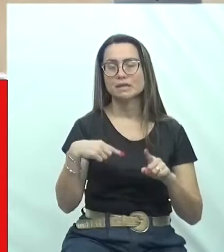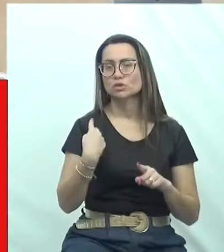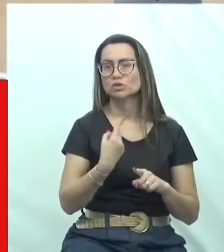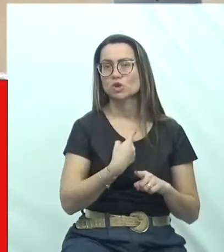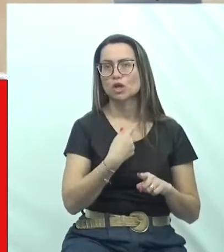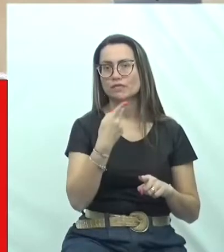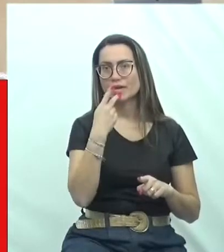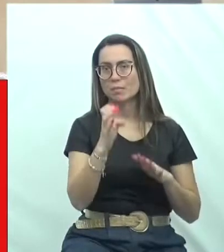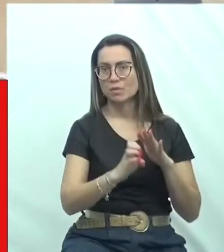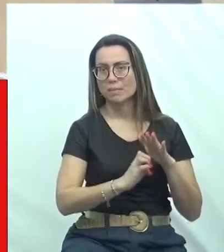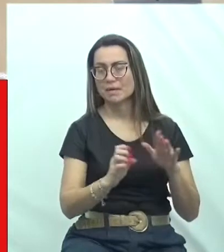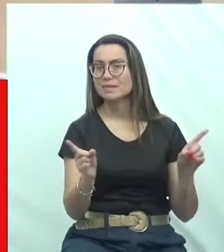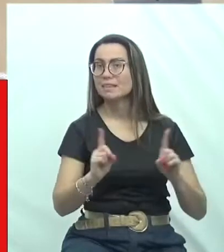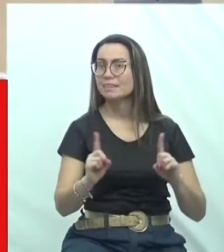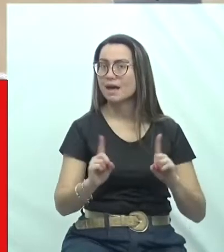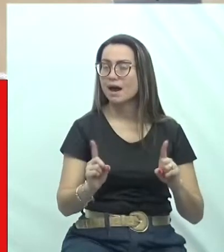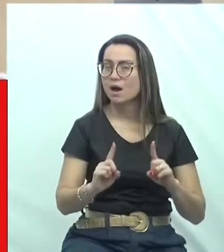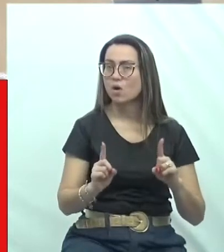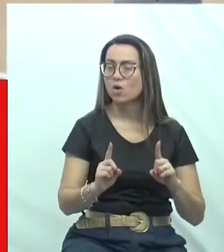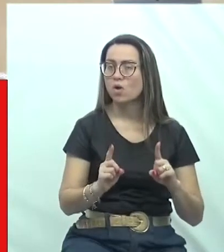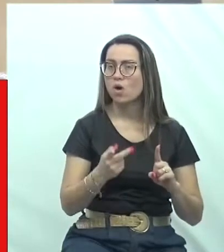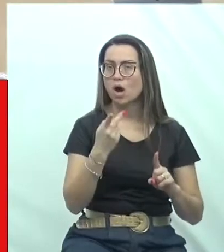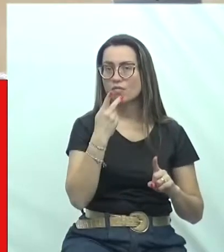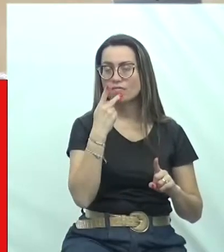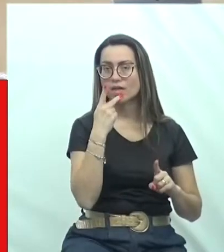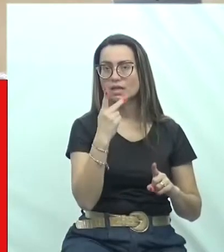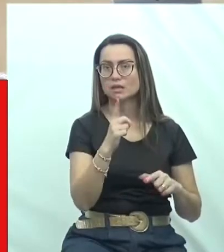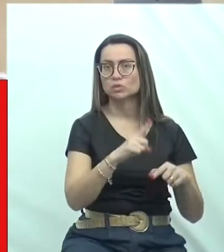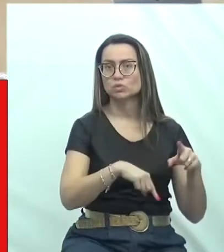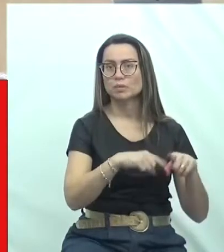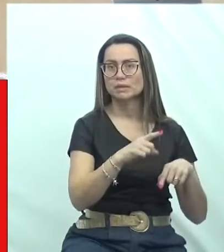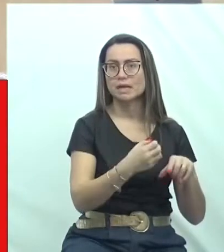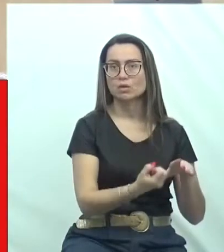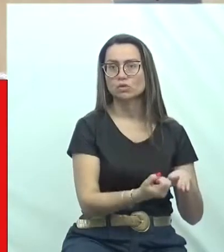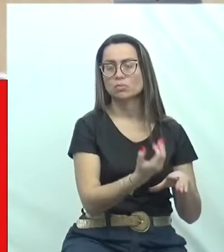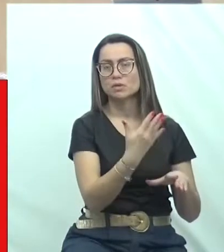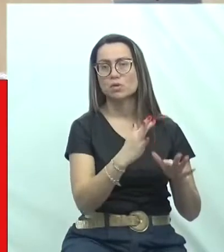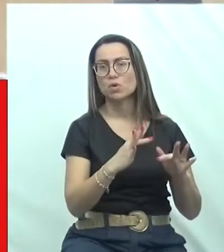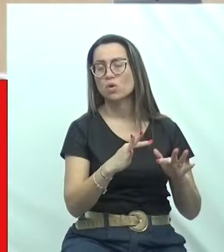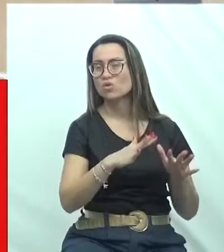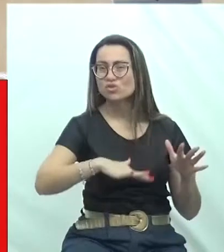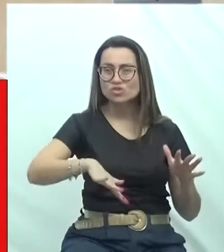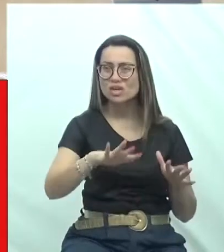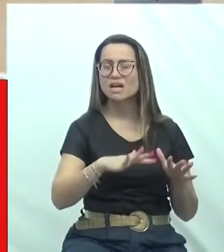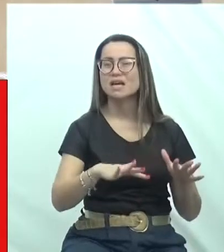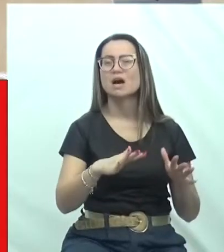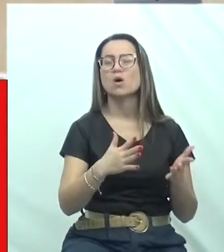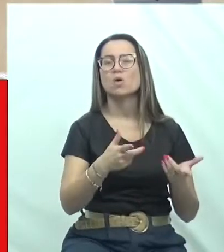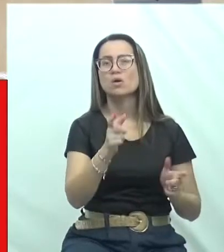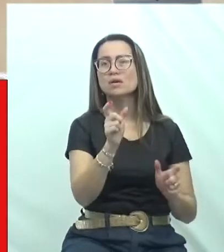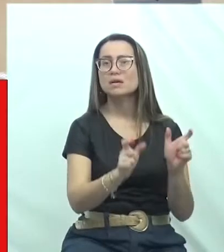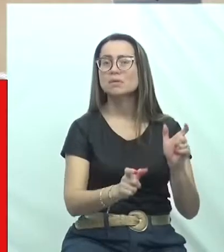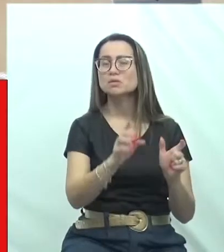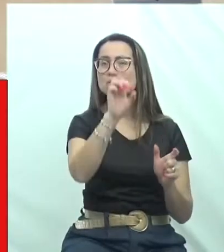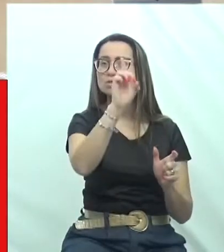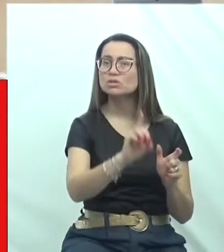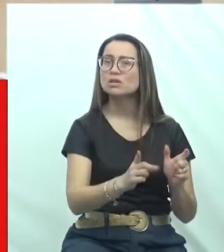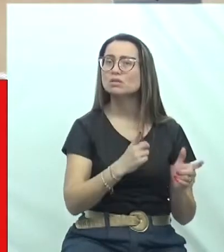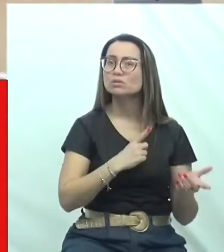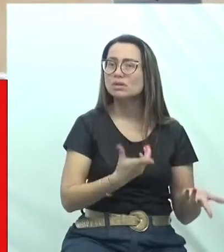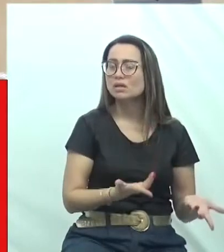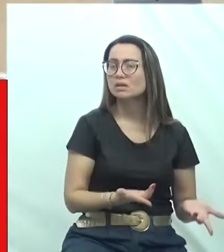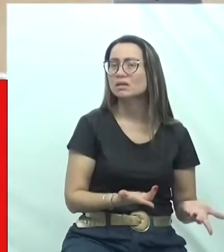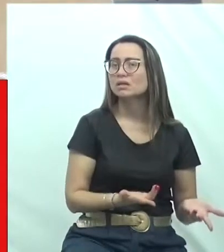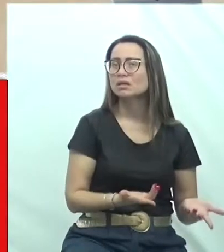estamos falando dos eliminadores em geral, que o consumidor tem direito de querer colocar na sua residência ou